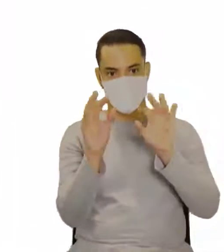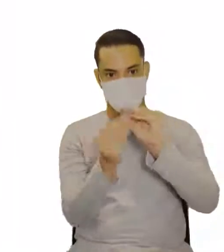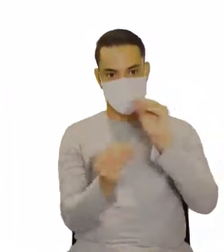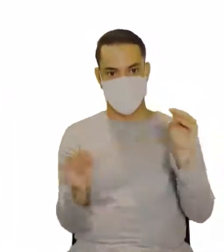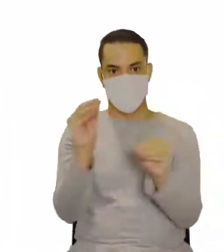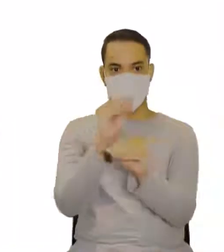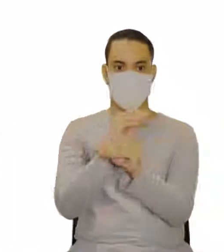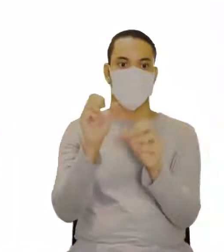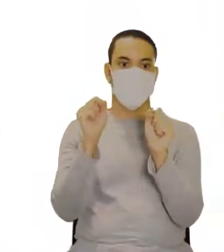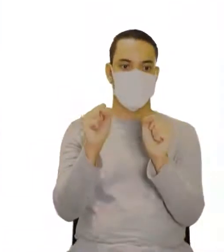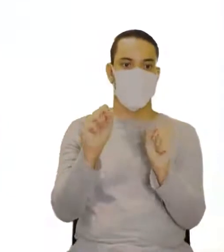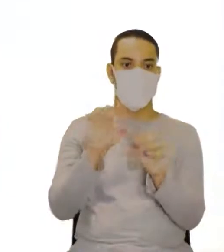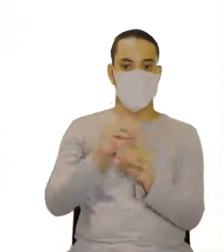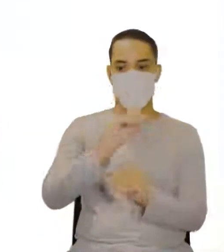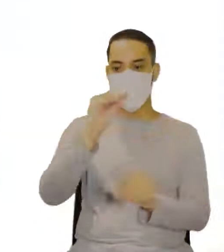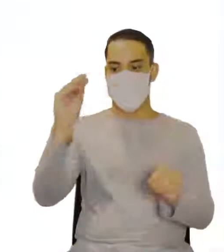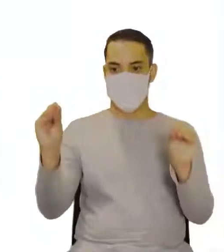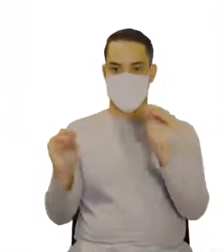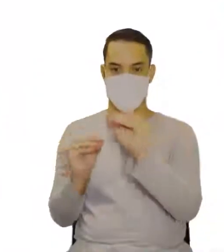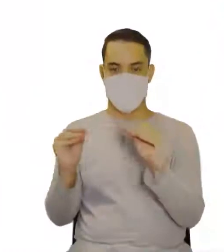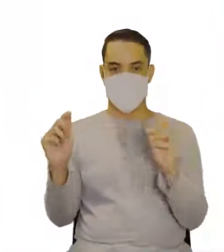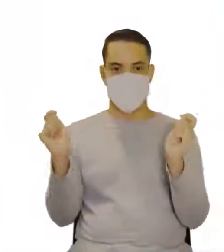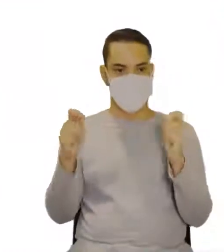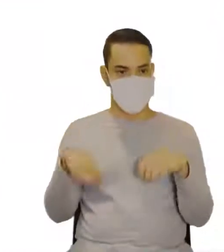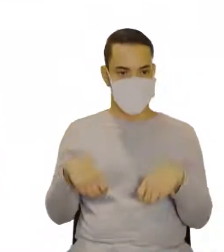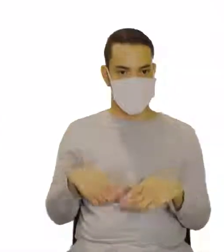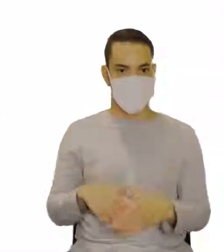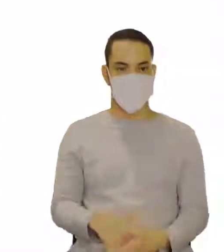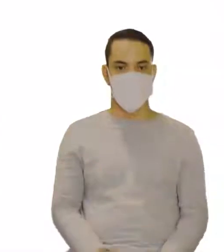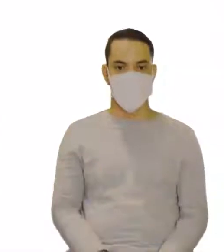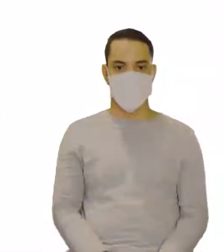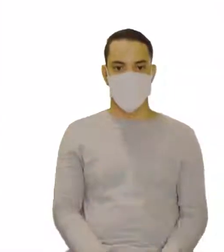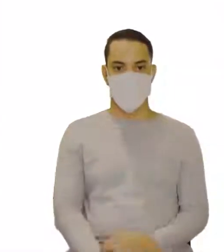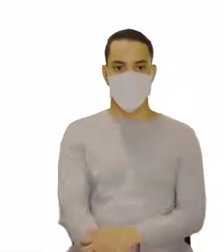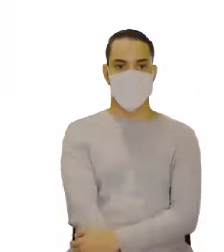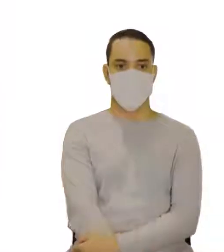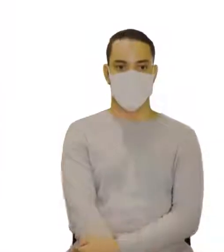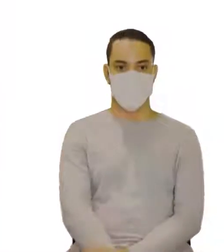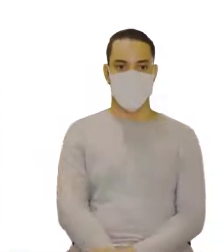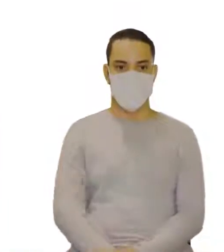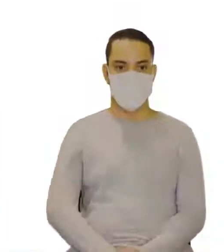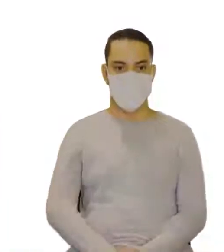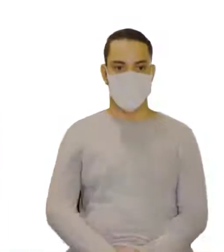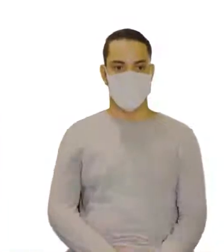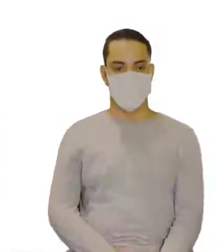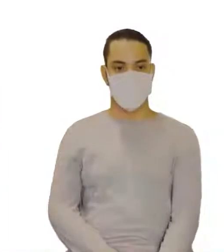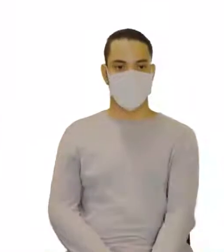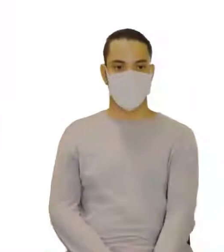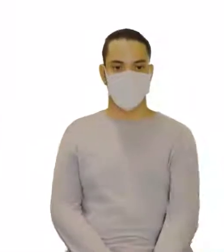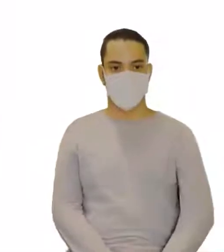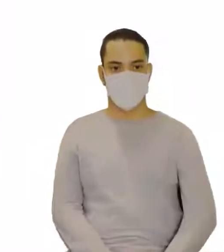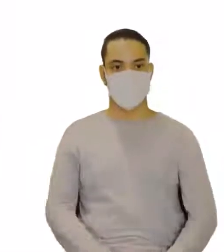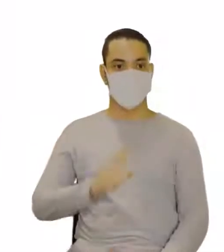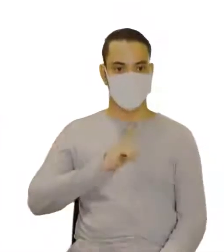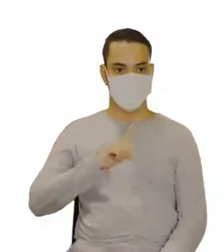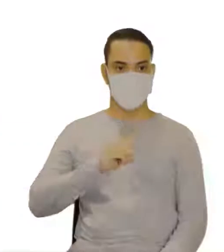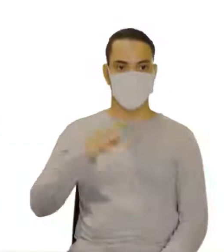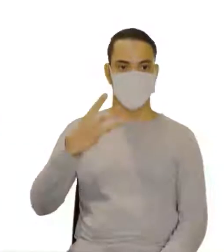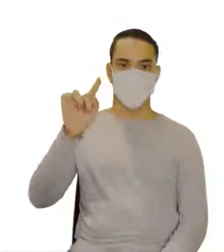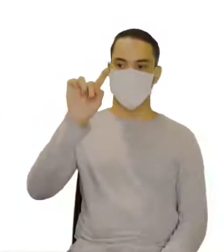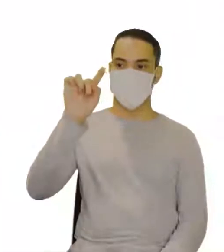aqui, eu posso isolar a corrente, ok? Eu posso ter a eletromotriz aqui,